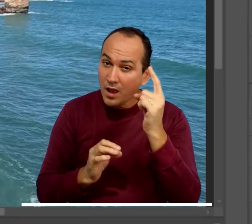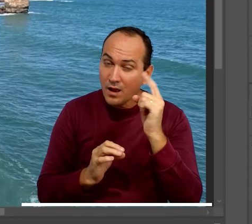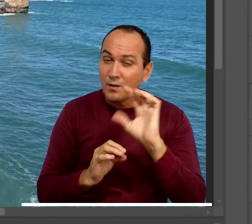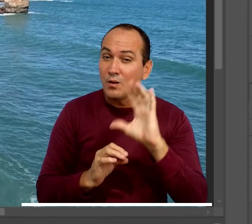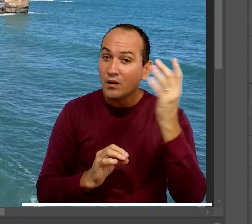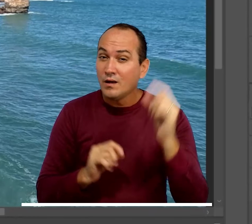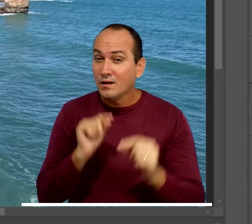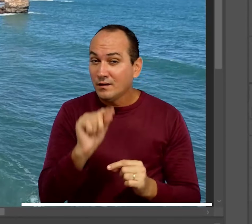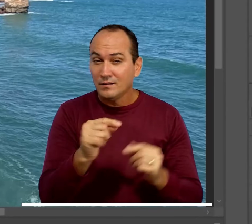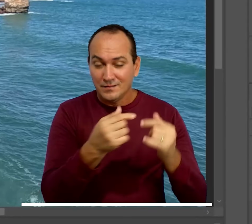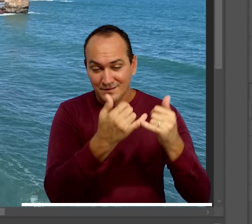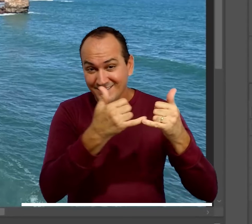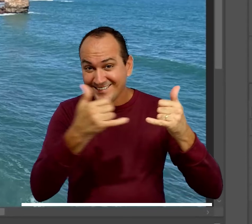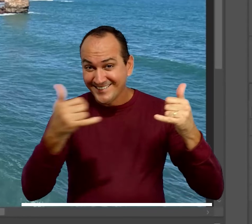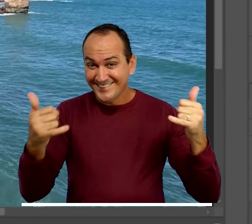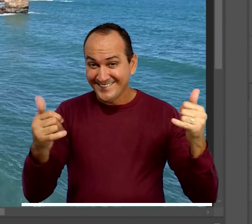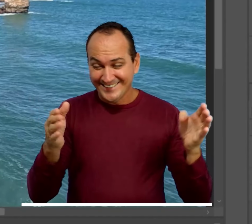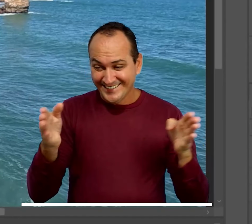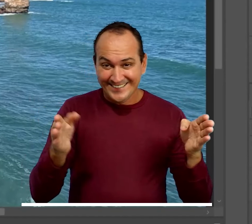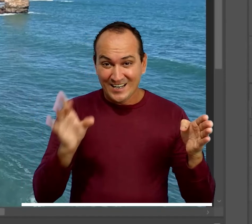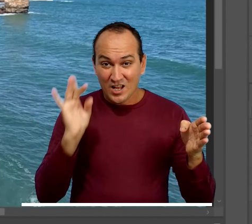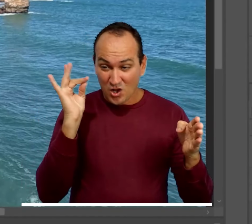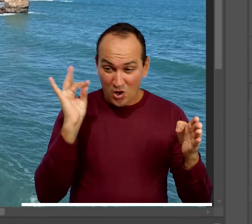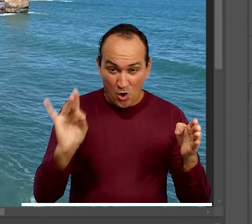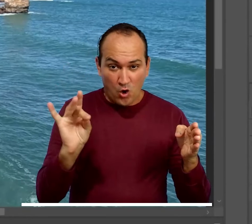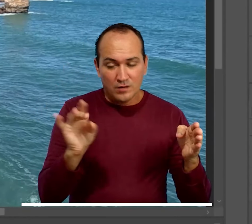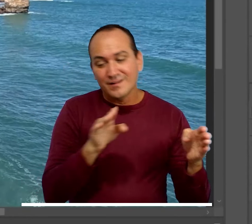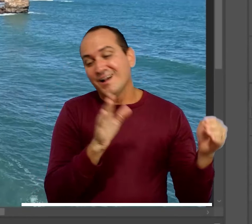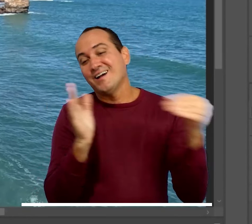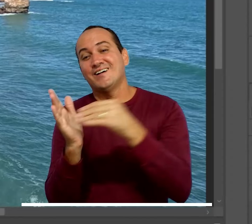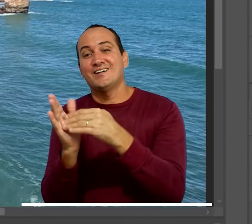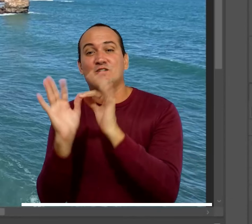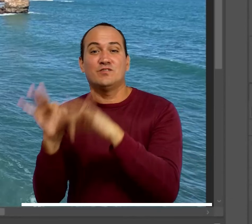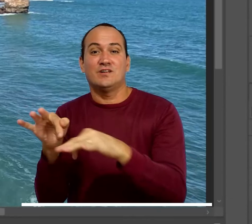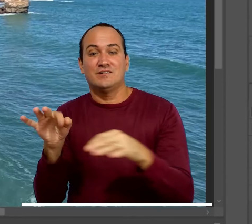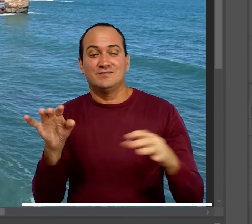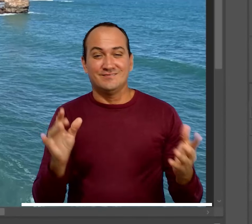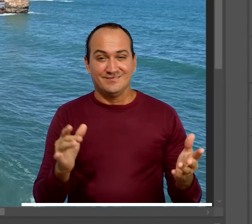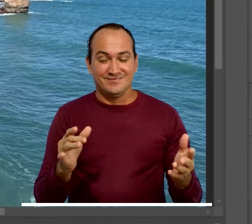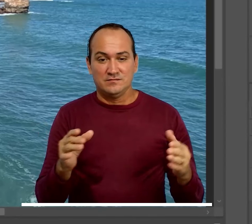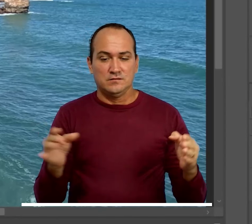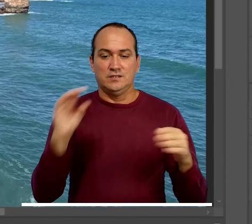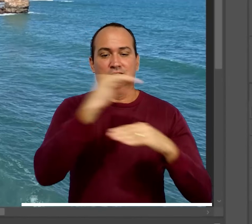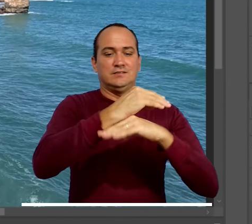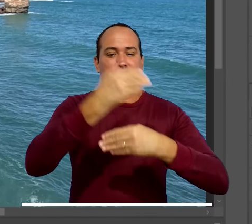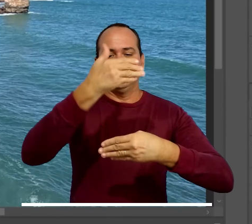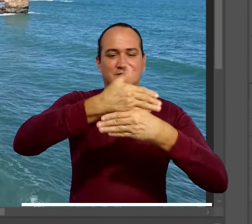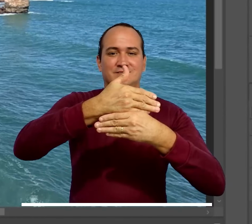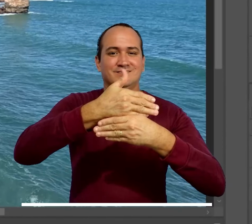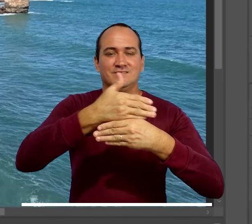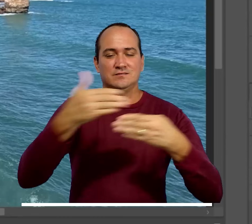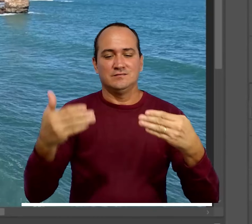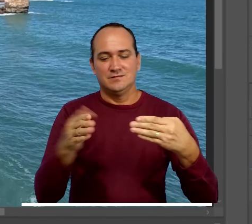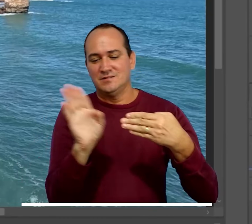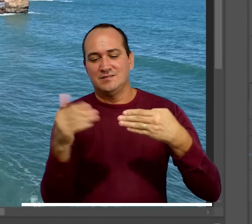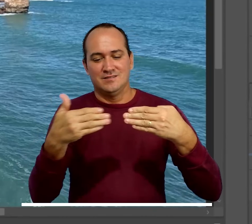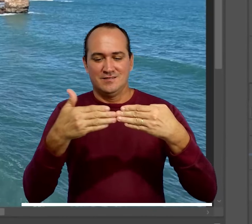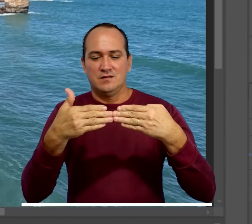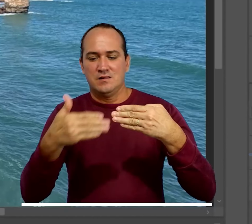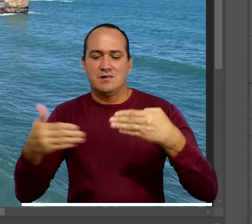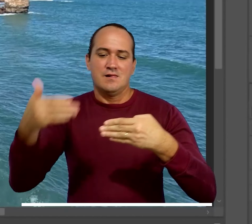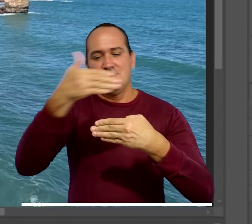que acontece aqui na nossa linha do tempo. Quando você cola um objeto, ele aparece aqui, ó, do lado, e não em cima como deveria ser. Então eu vou puxar